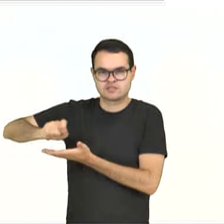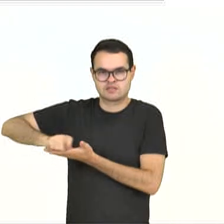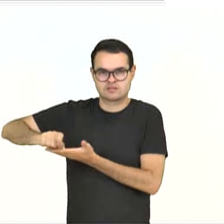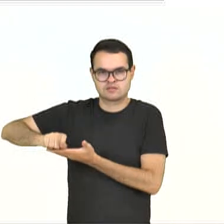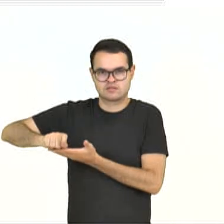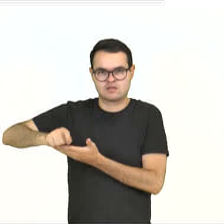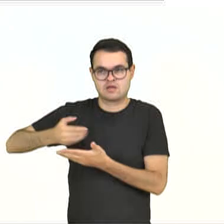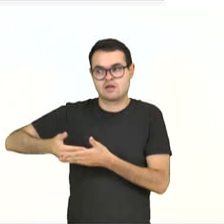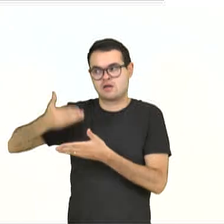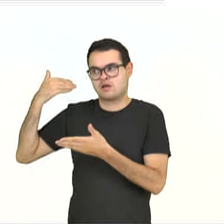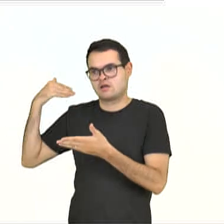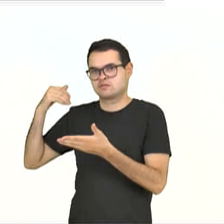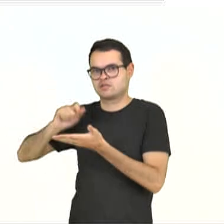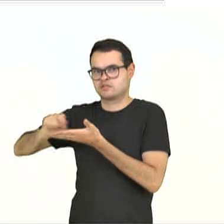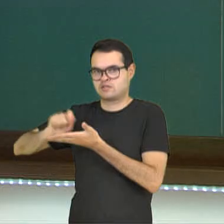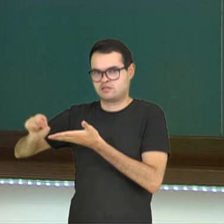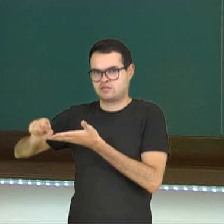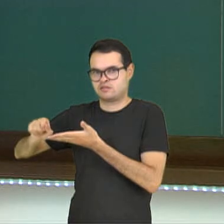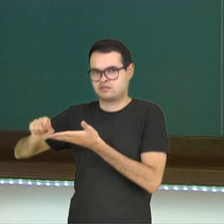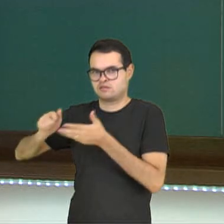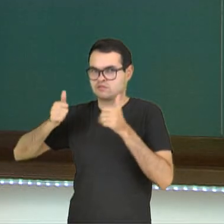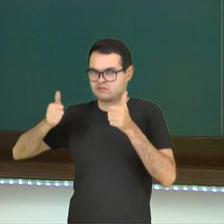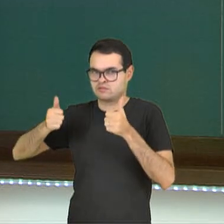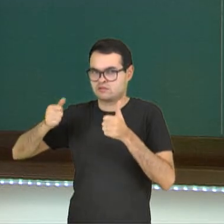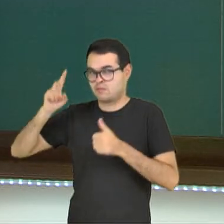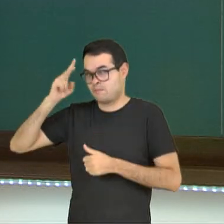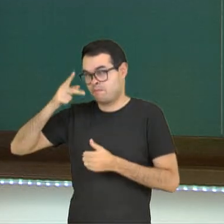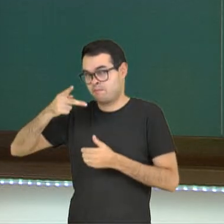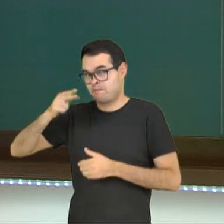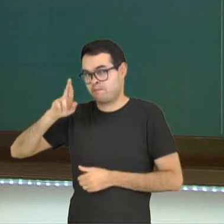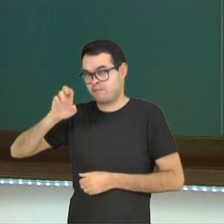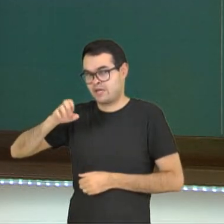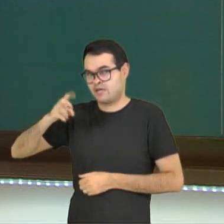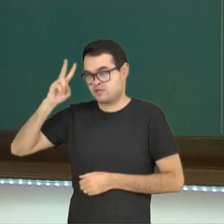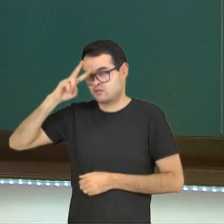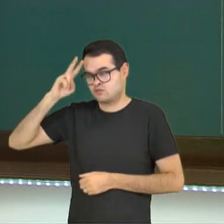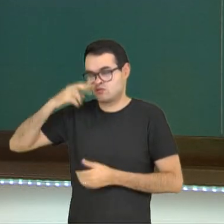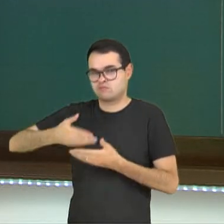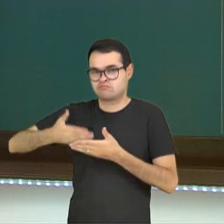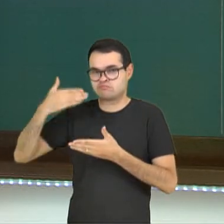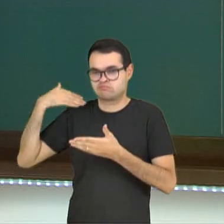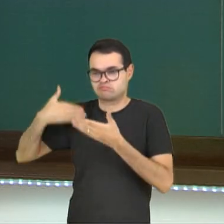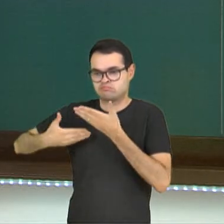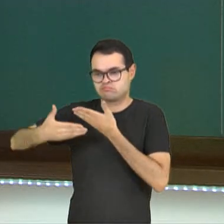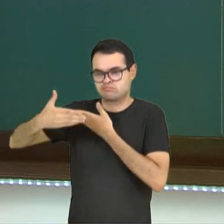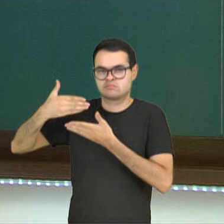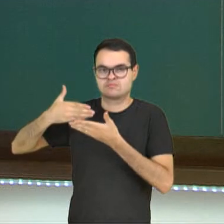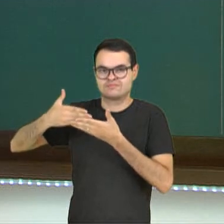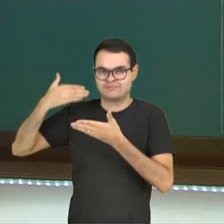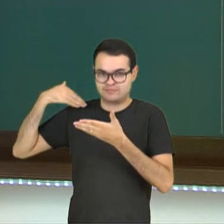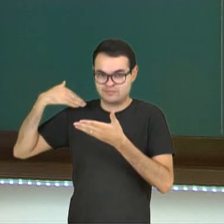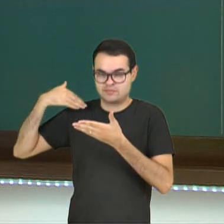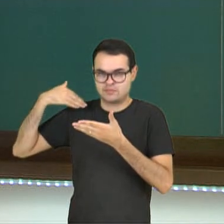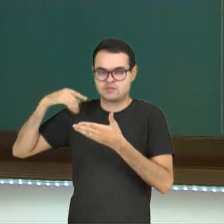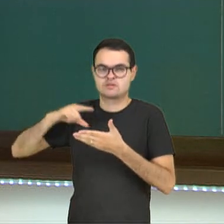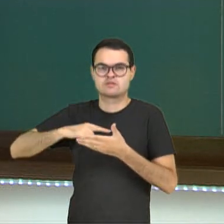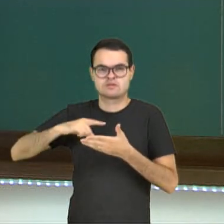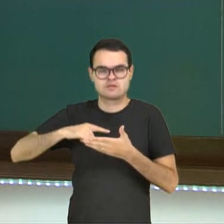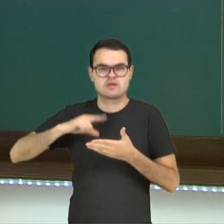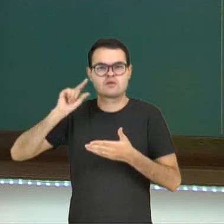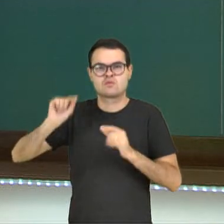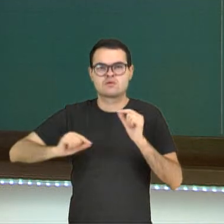arte pré-histórica é antes da escrita, como eu já falei. Então, a partir da escrita, a gente tem a arte da antiguidade. Os gregos,